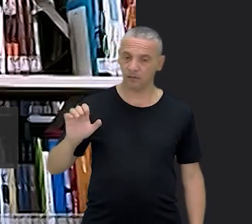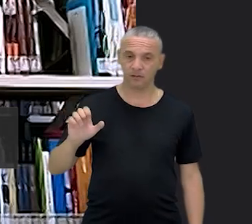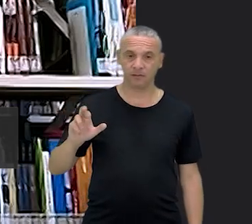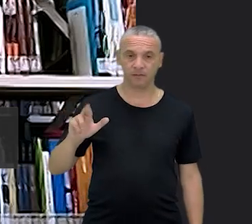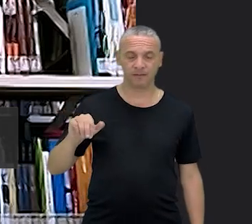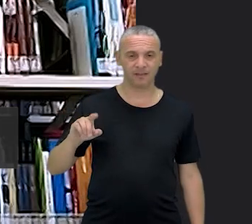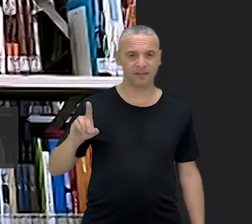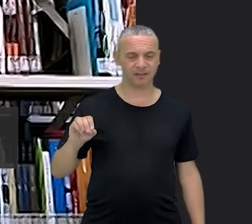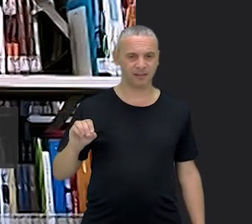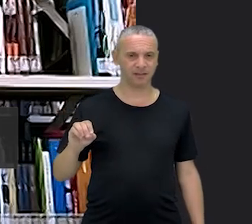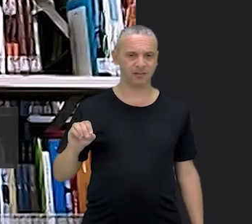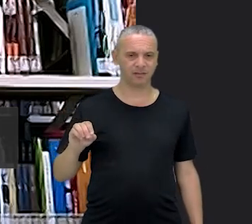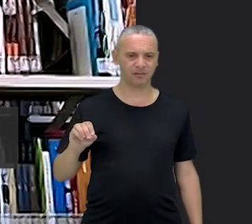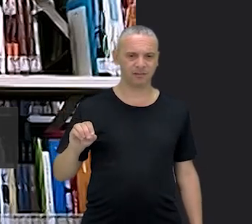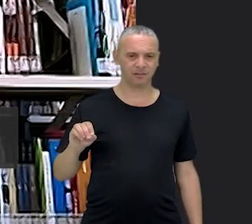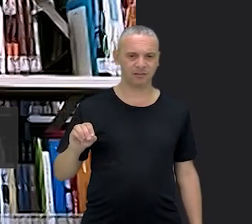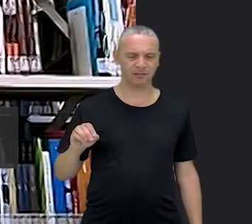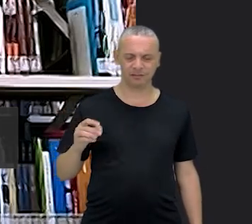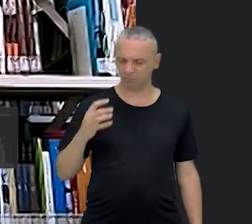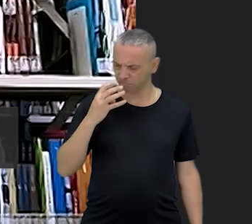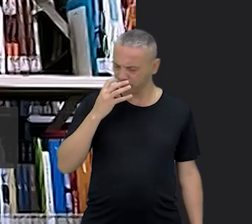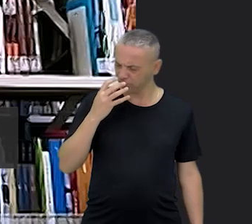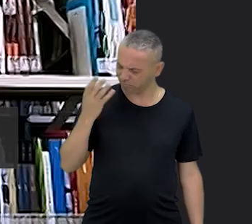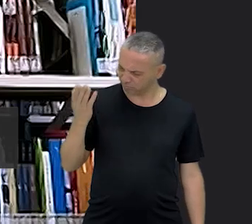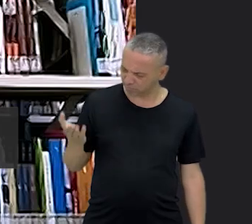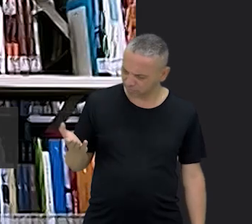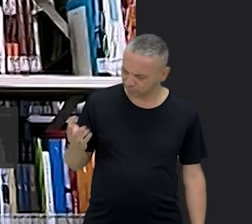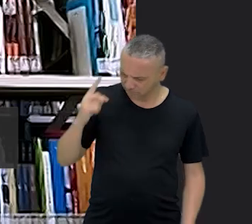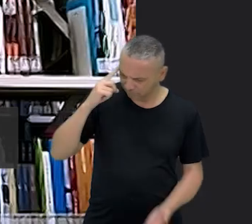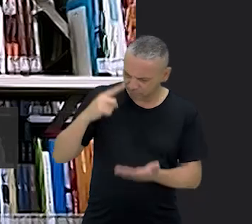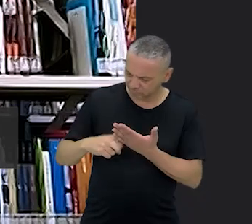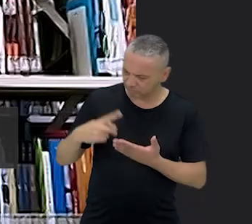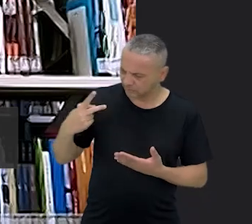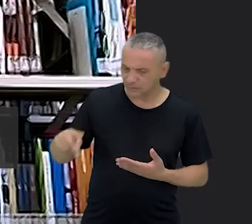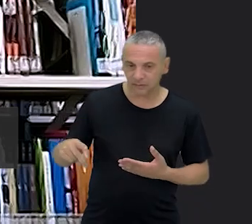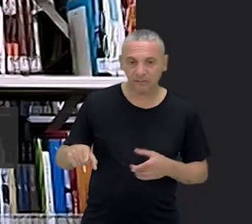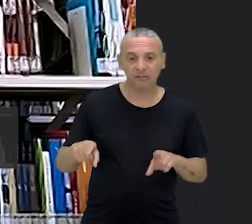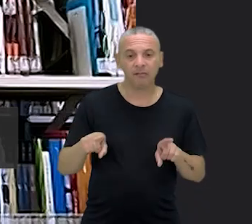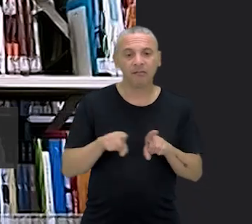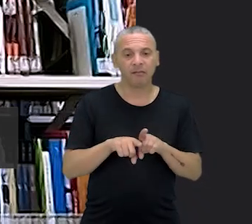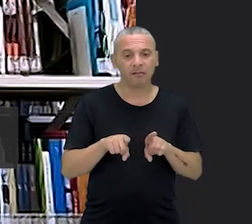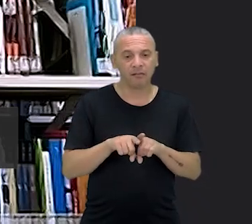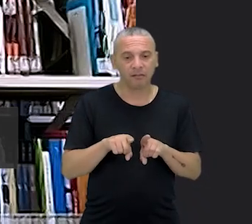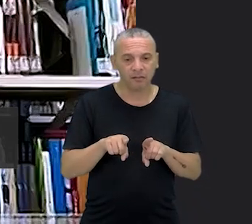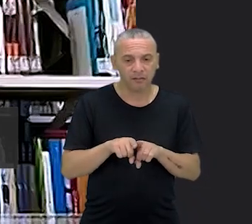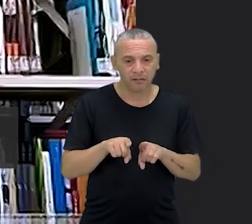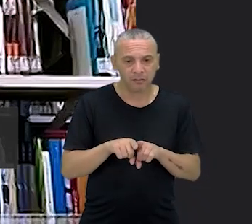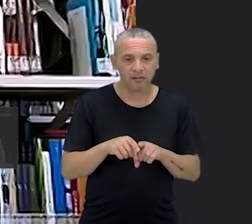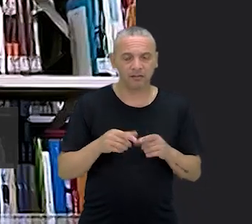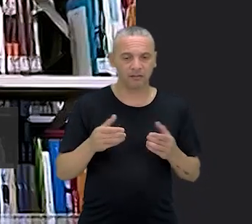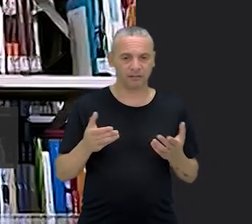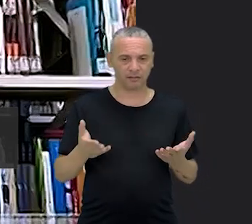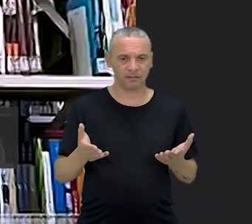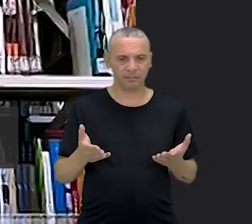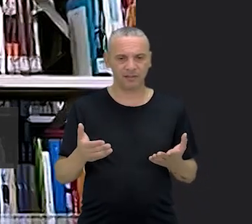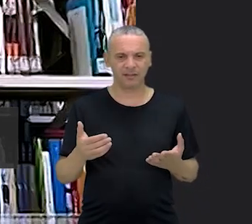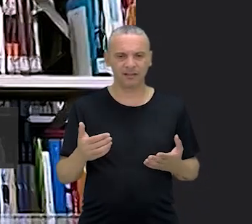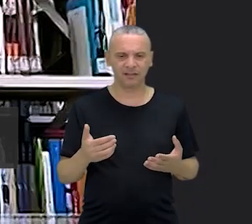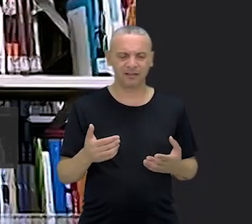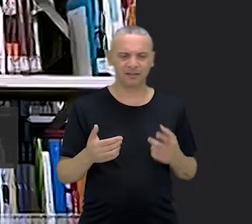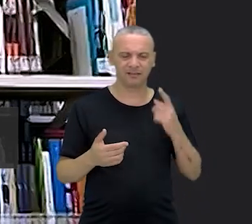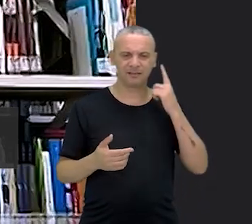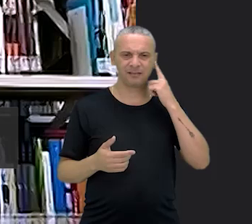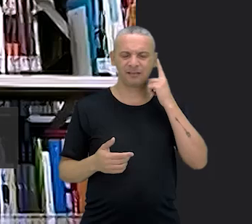levava. E fiquei muito mais perplexa ainda quando, na narrativa, desenvolvimento